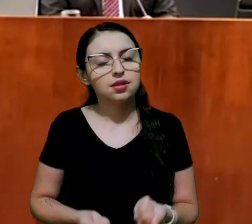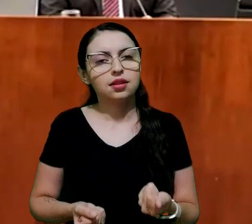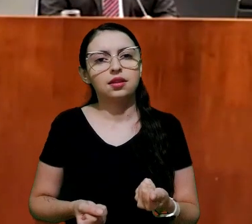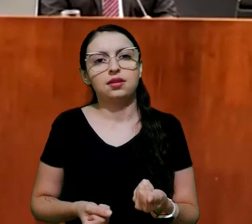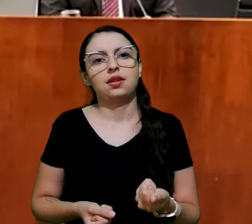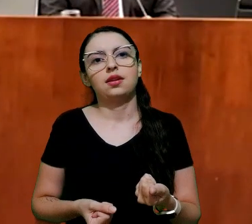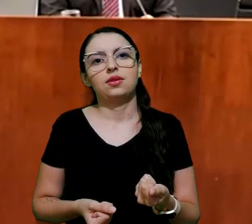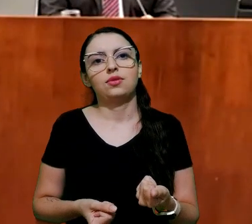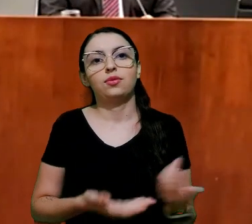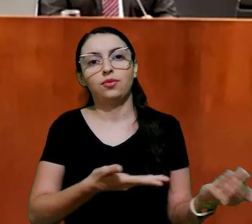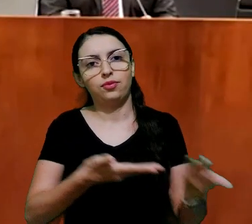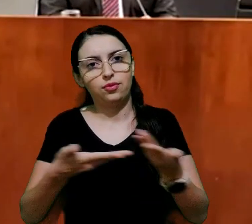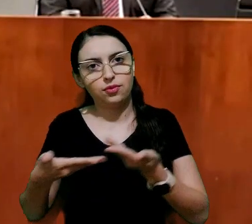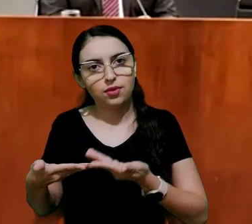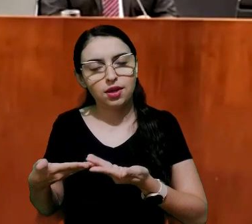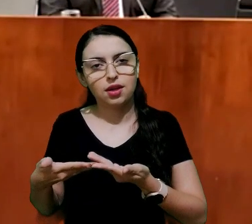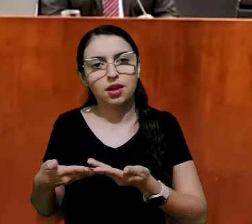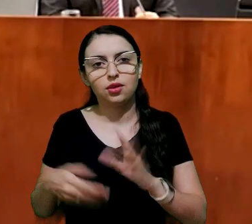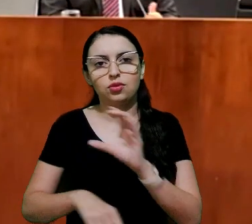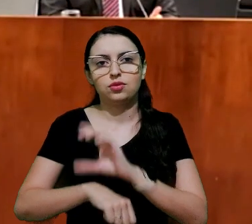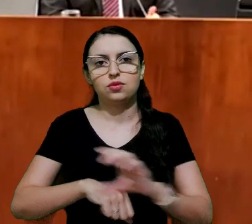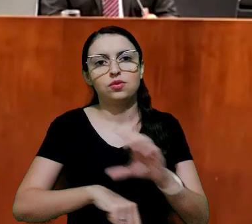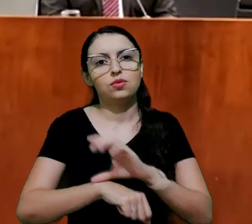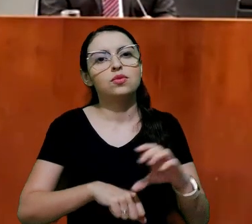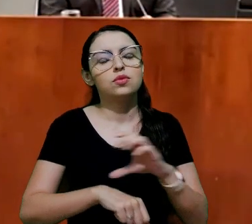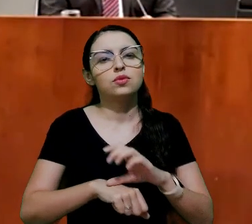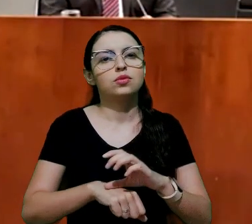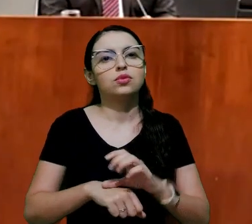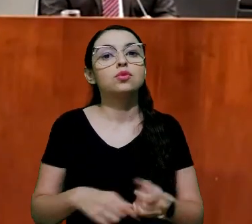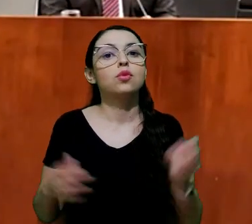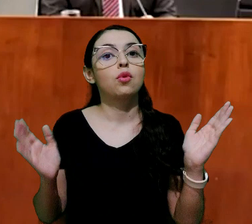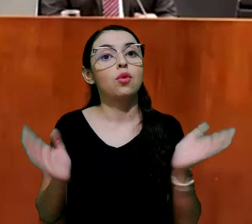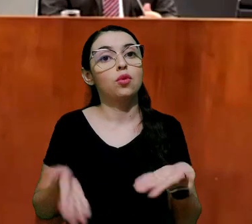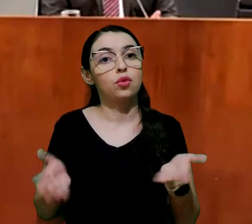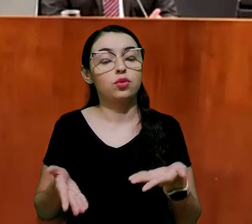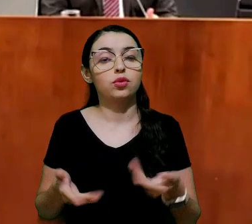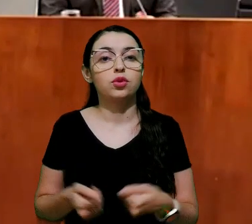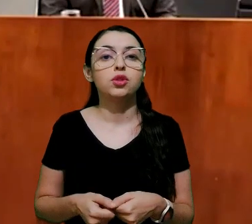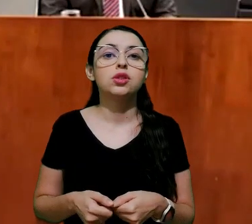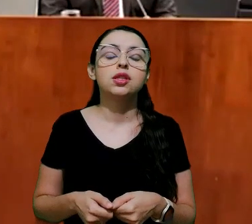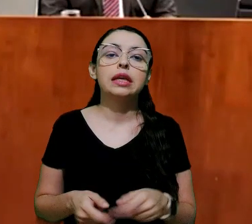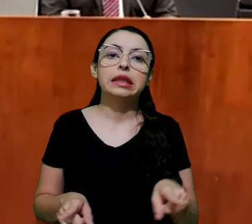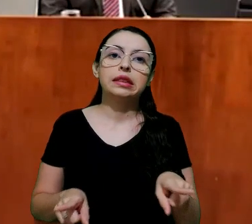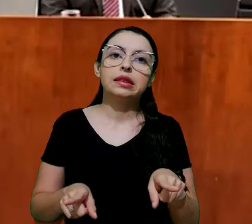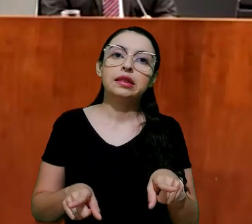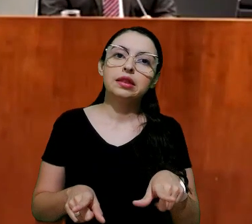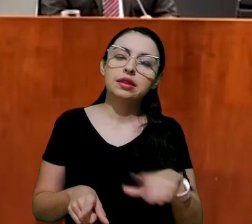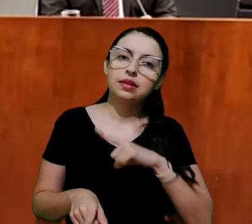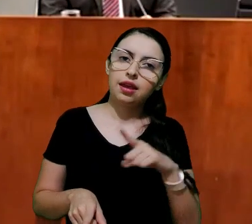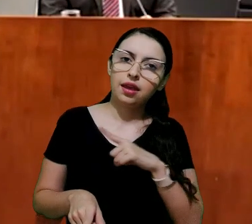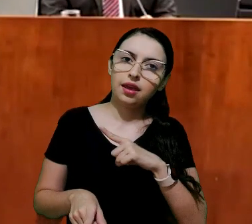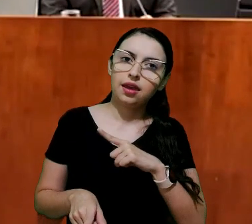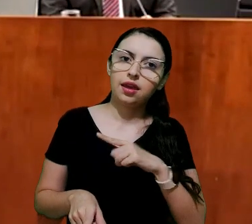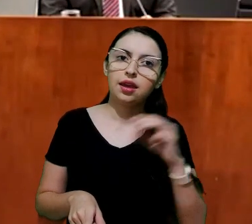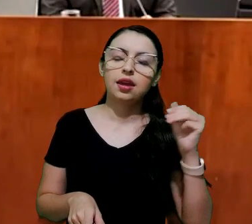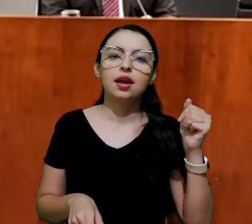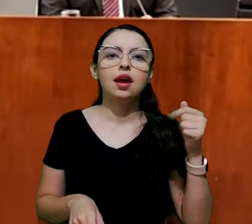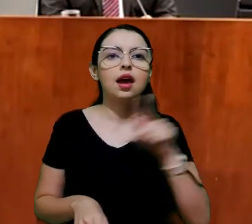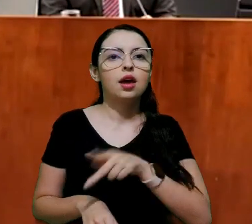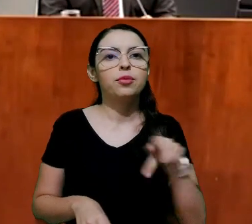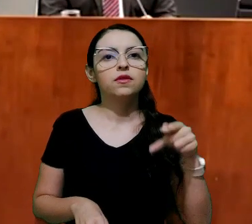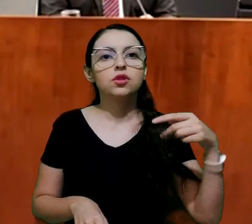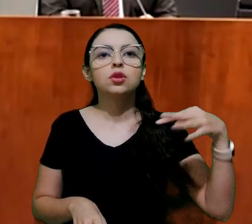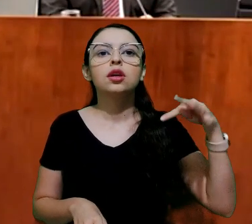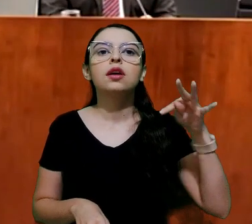desse curso. Hoje participam ainda a professora Fernanda Pessanha do